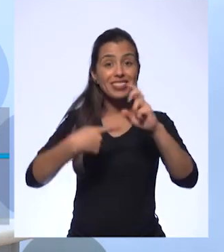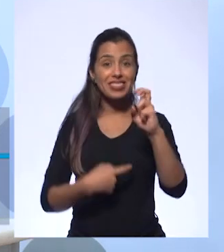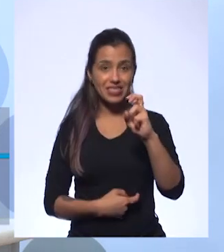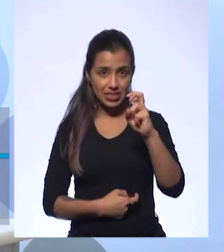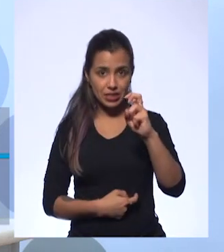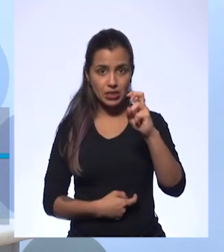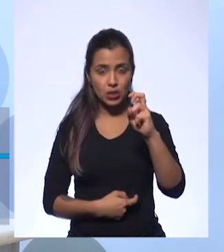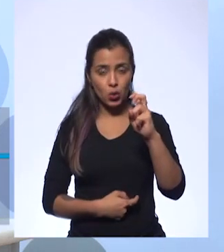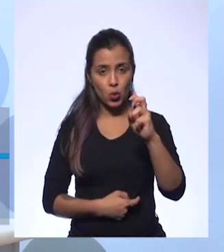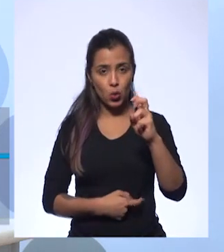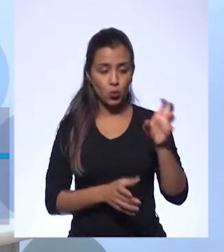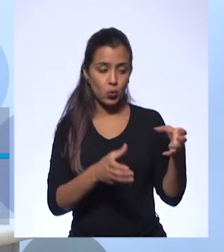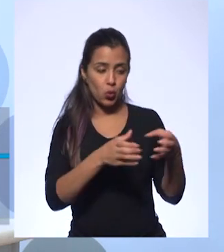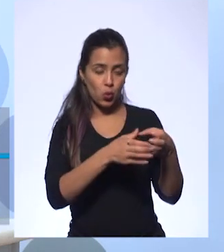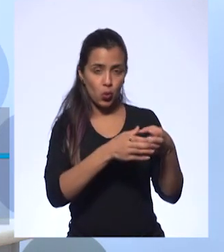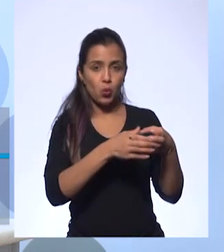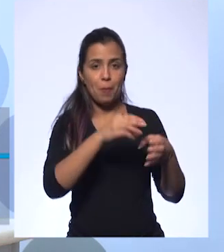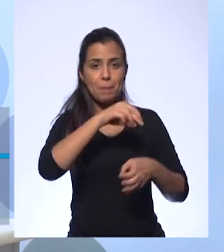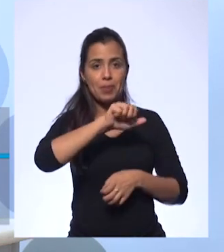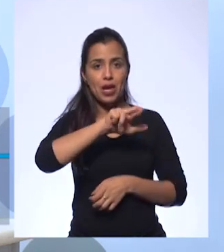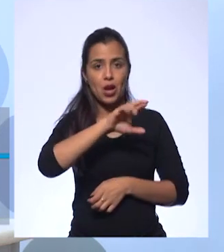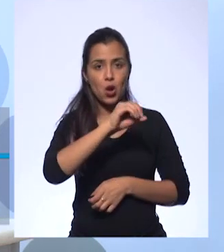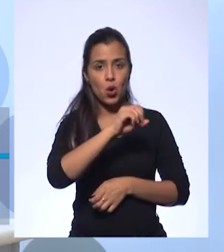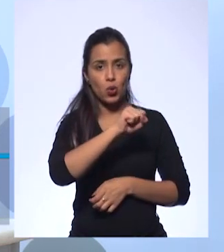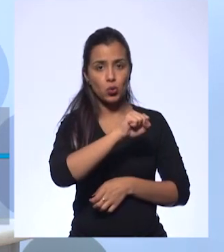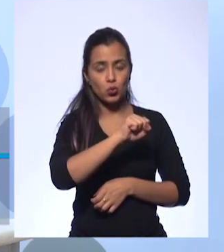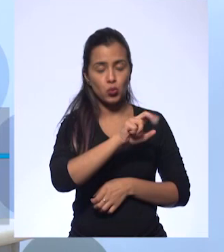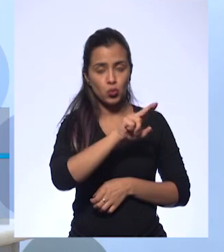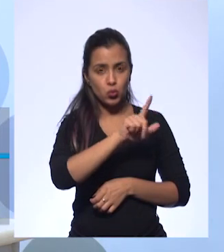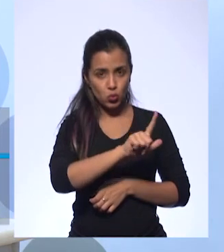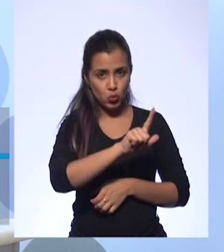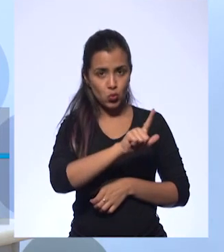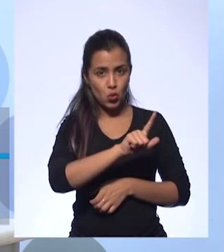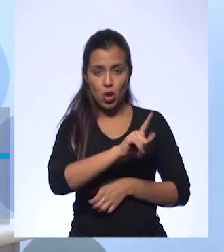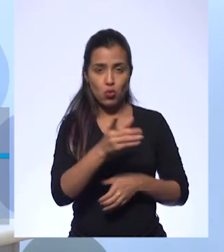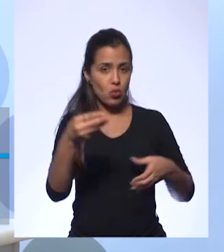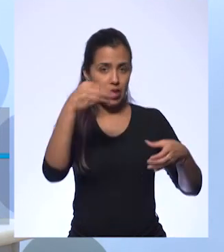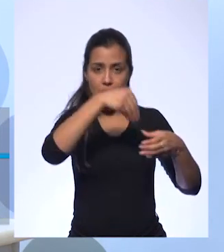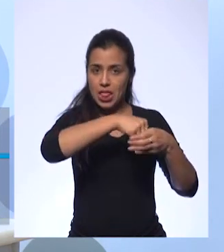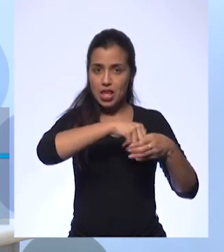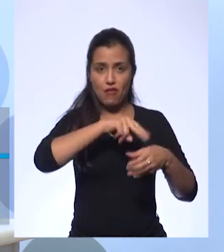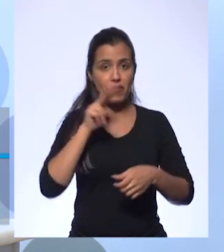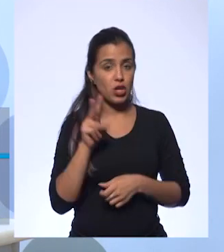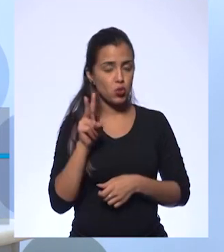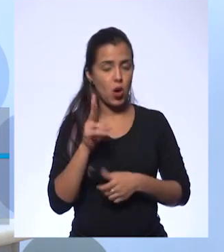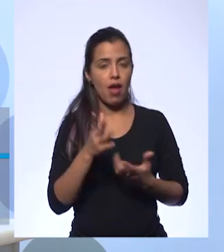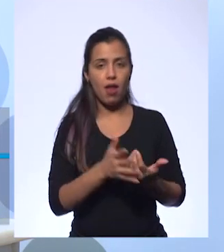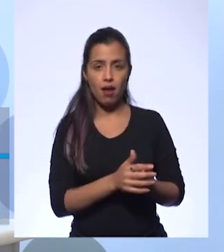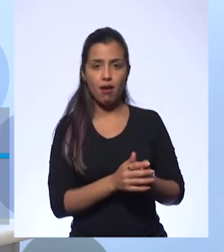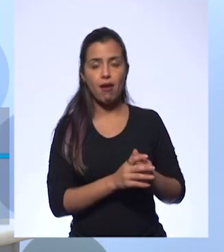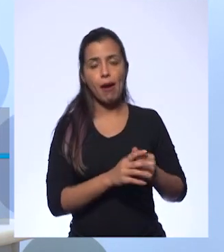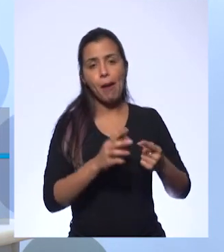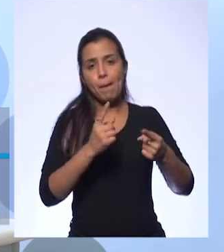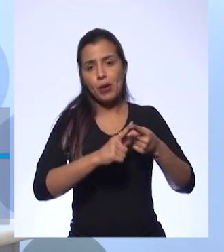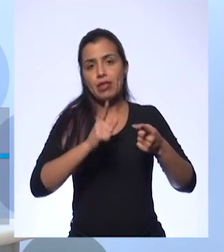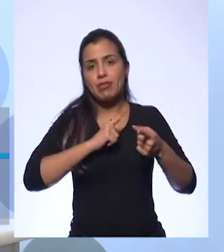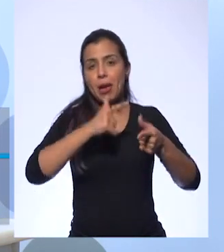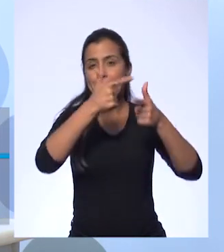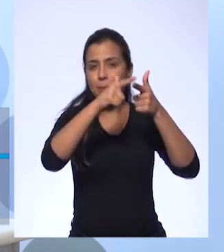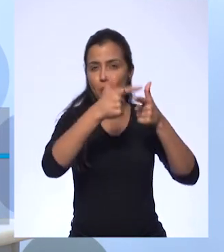do Mercosul, não foi citado a Venezuela, é um membro efetivo, mas está suspenso, né, por causa dos